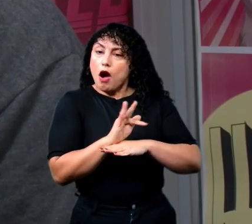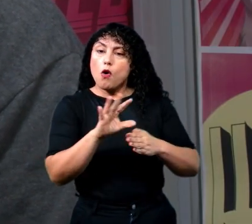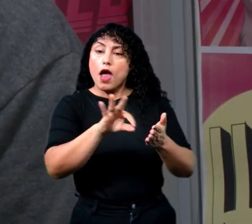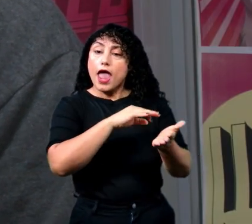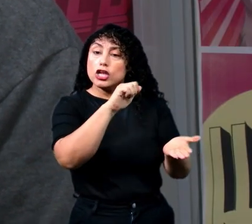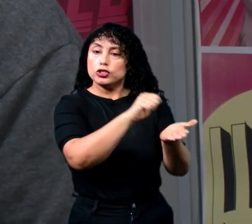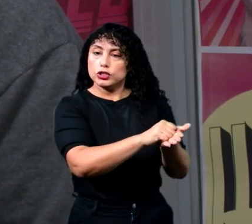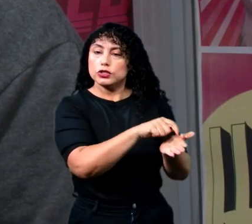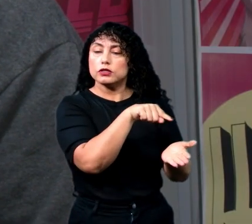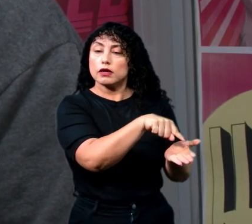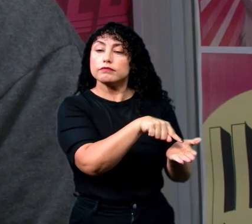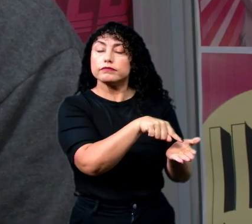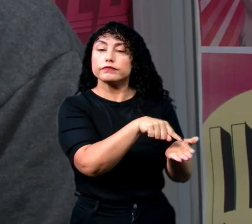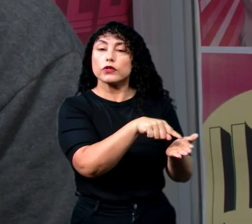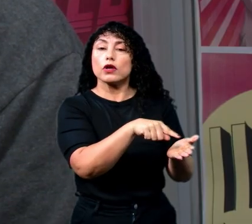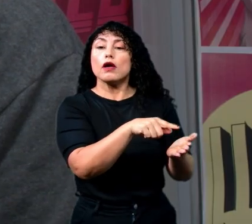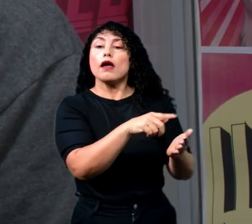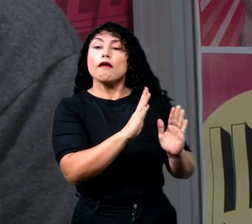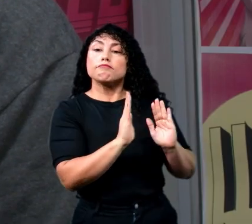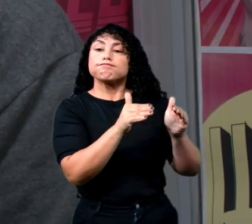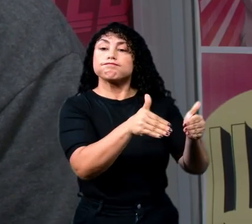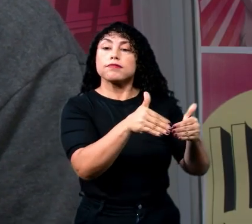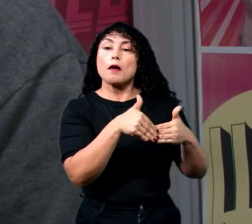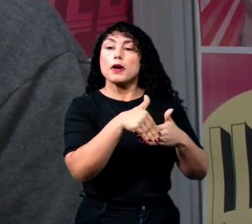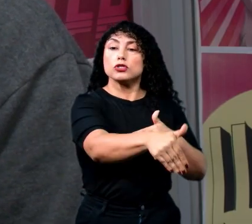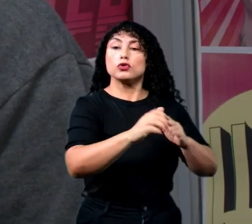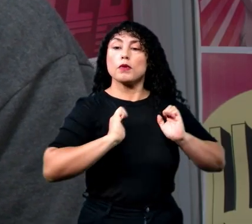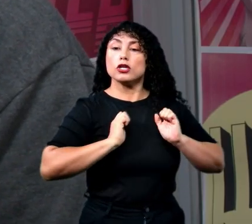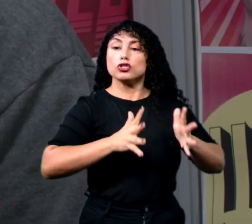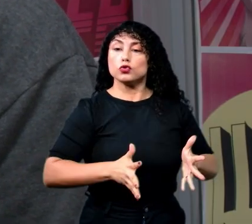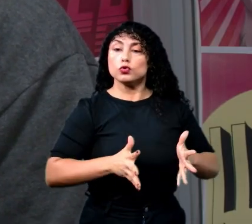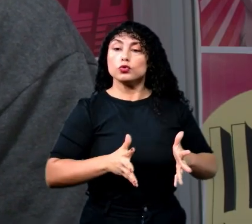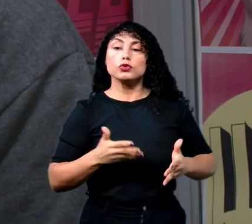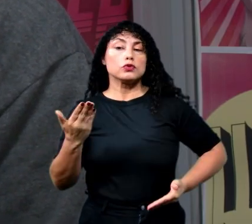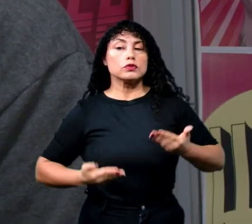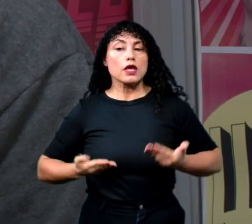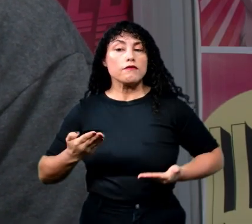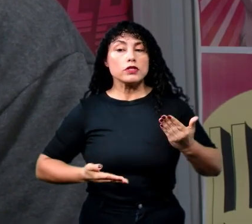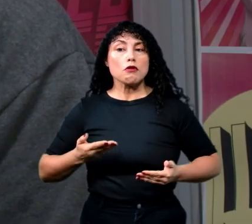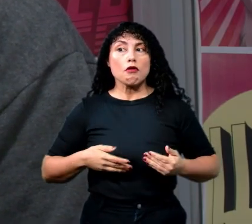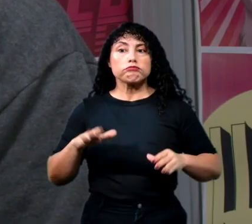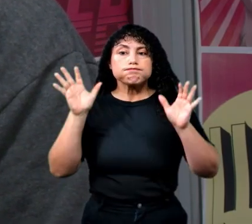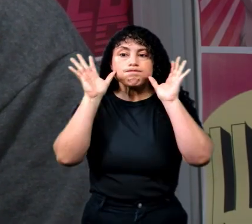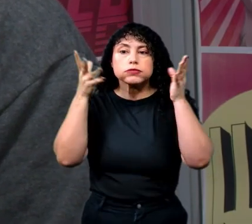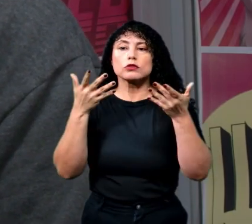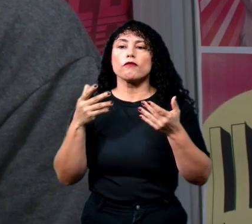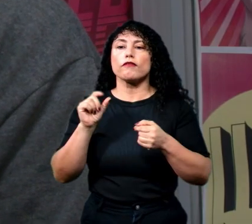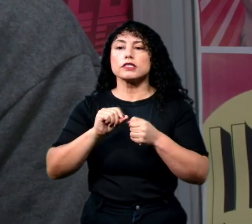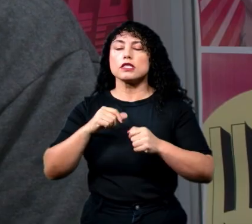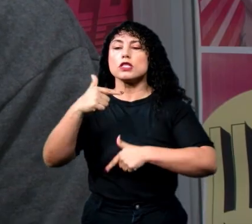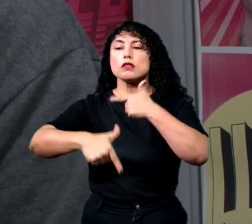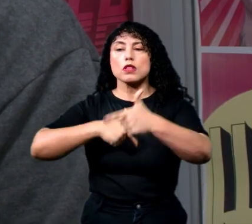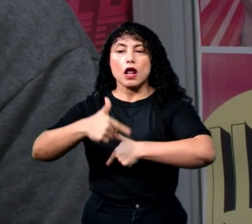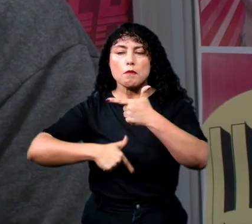registra, né? Em função de uma atitude que o servidor tomou no seu trabalho, que